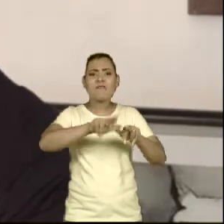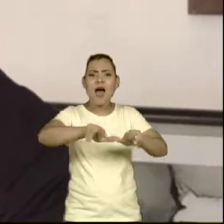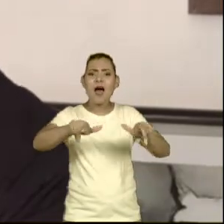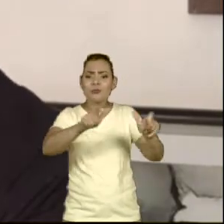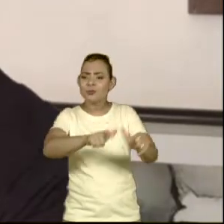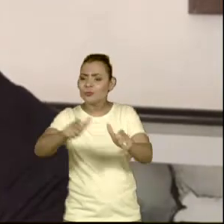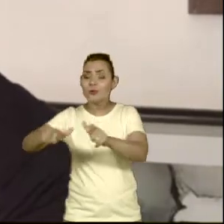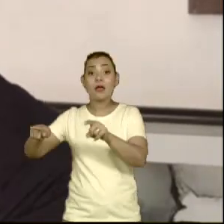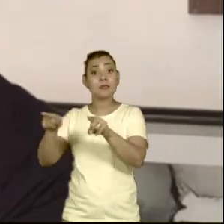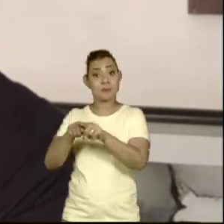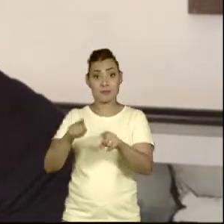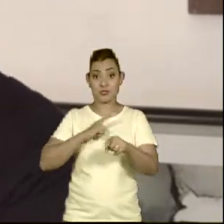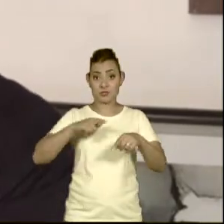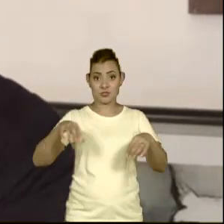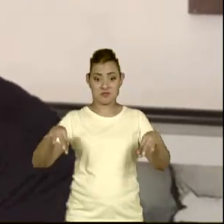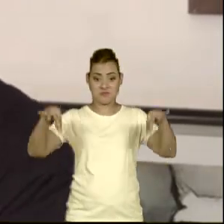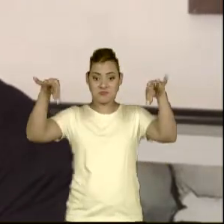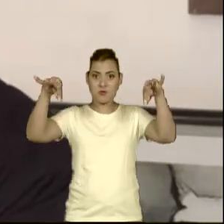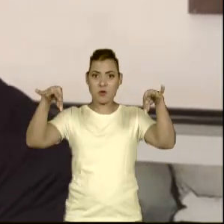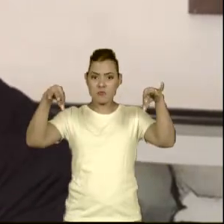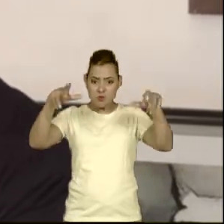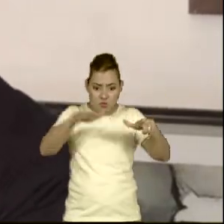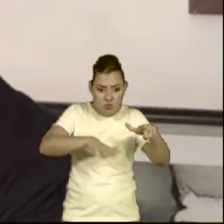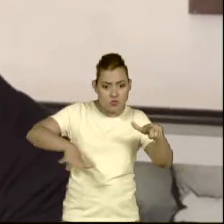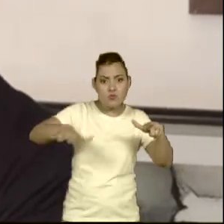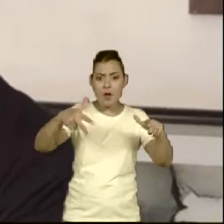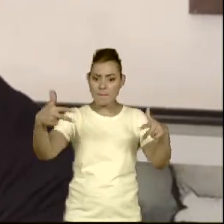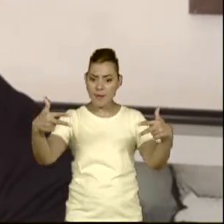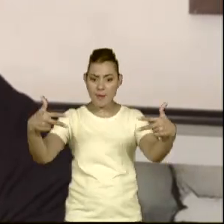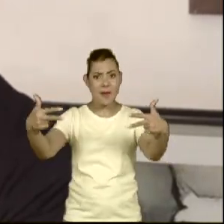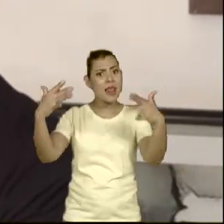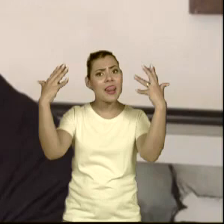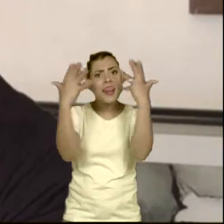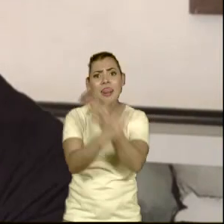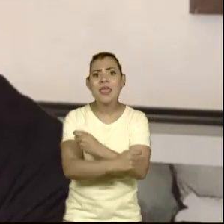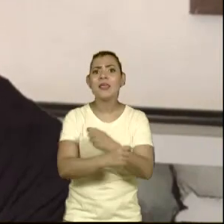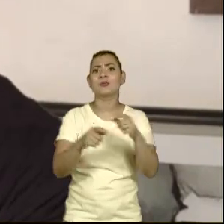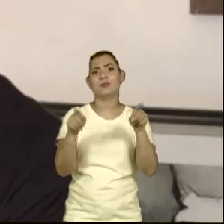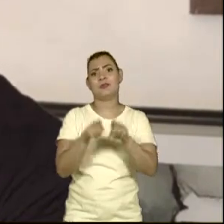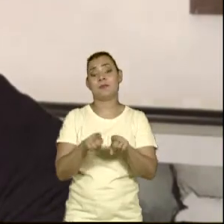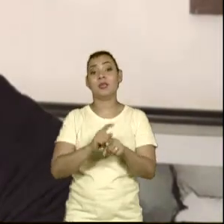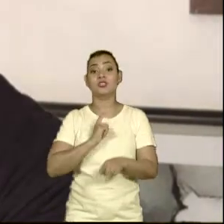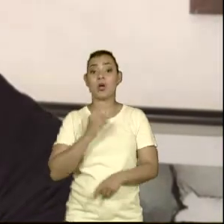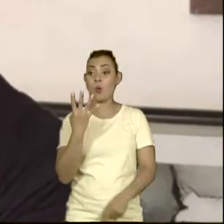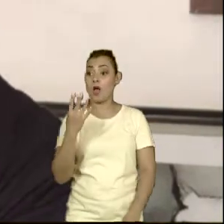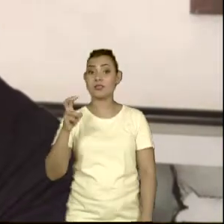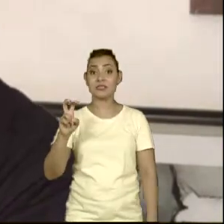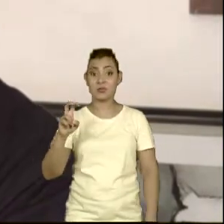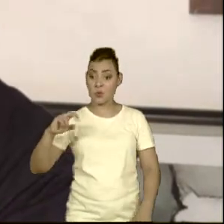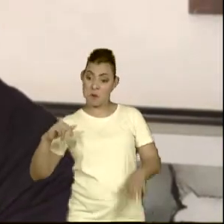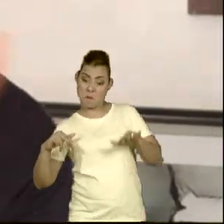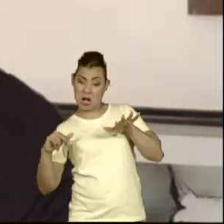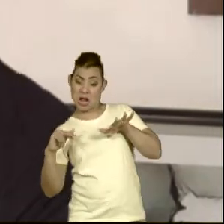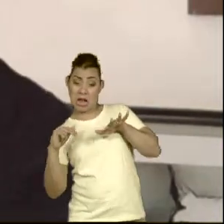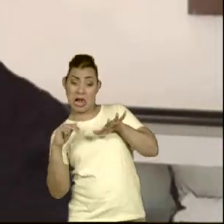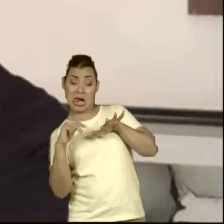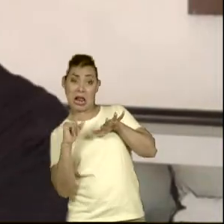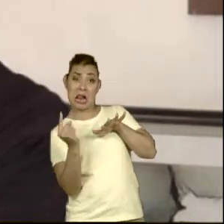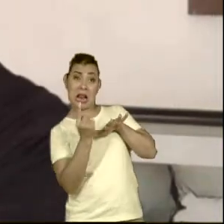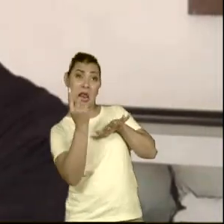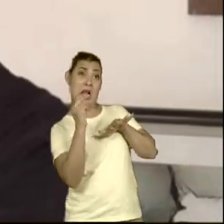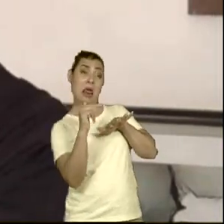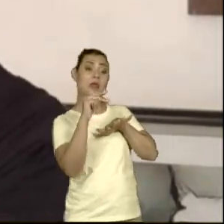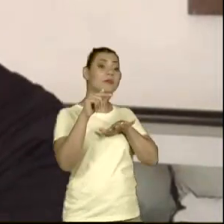cenário era suspenso também, você entrava dentro do estúdio da TV Cultura, era muito bonito ver, porque você subia quatro, cinco lances de uma escada, né?